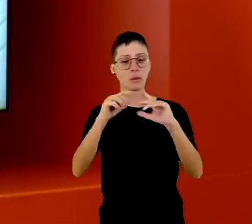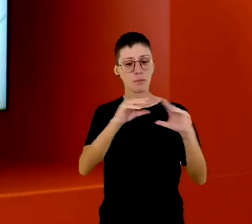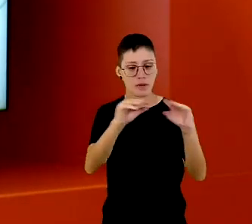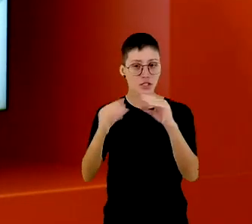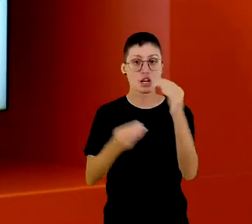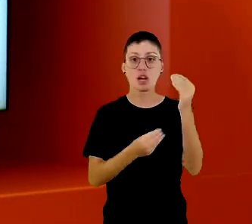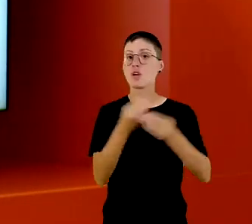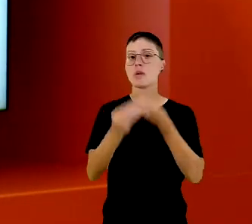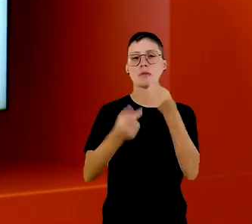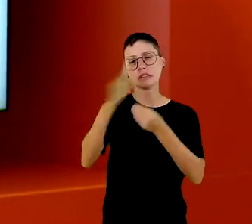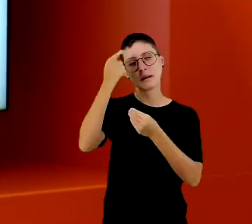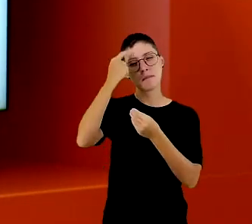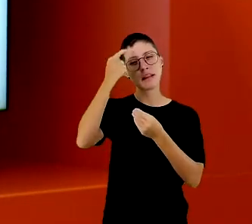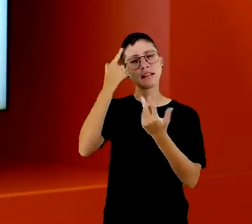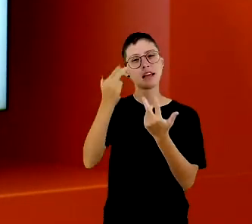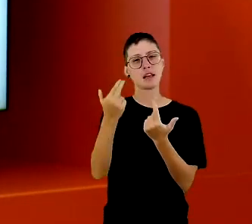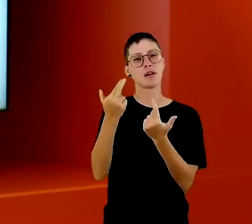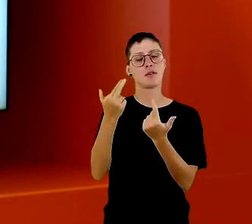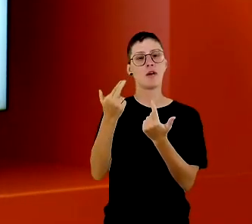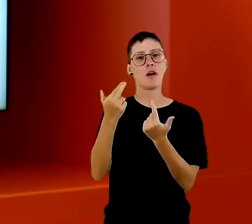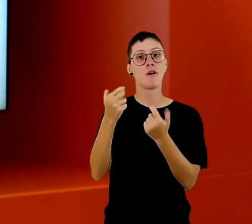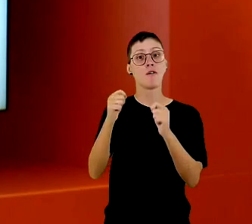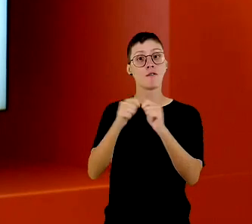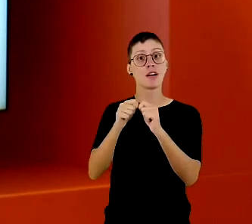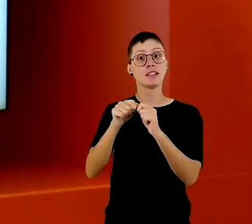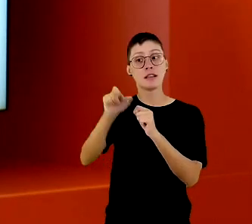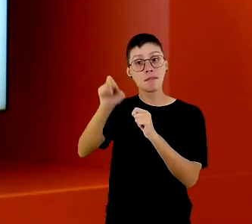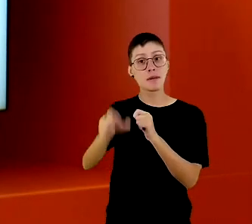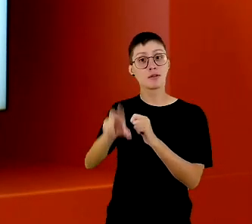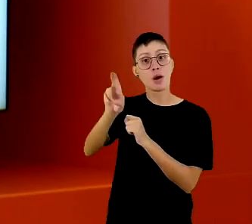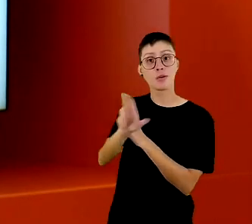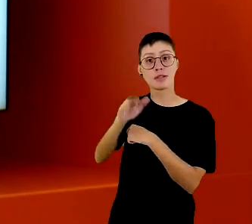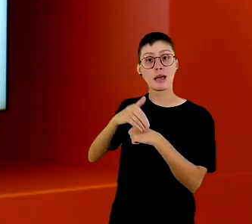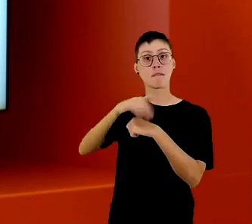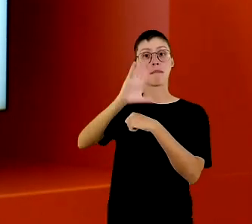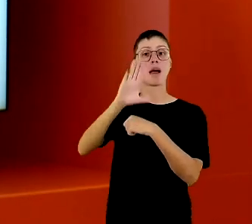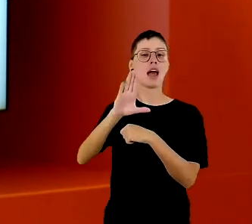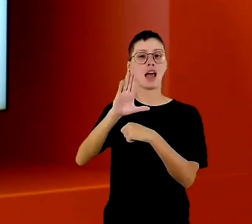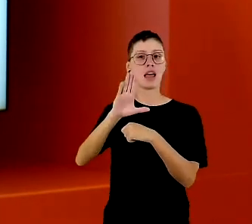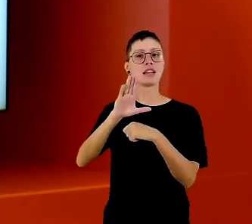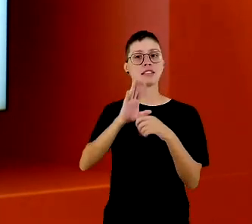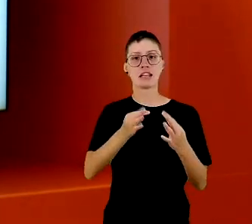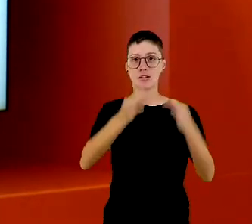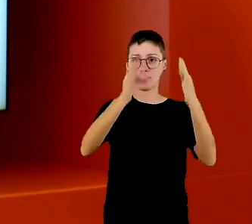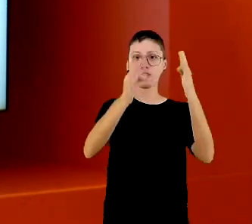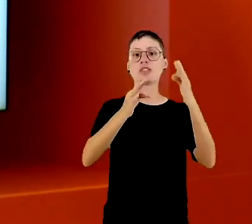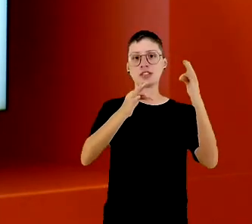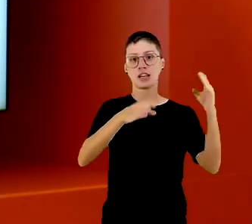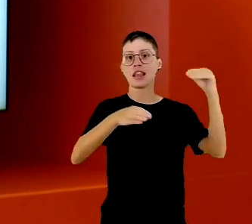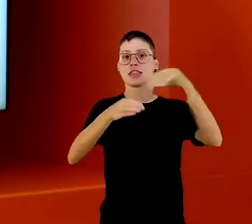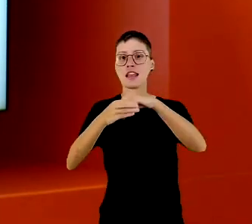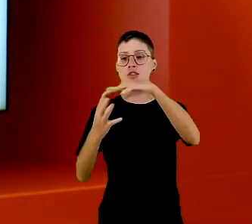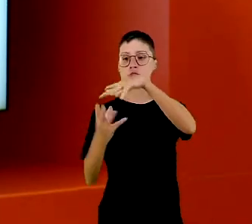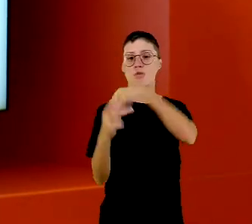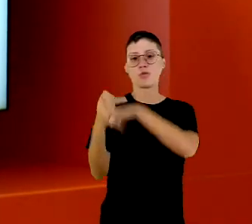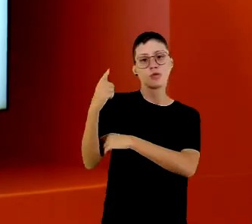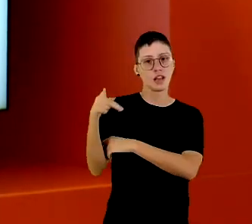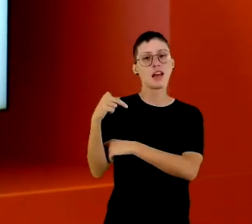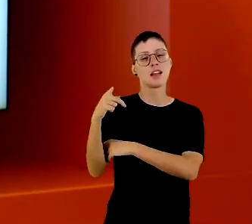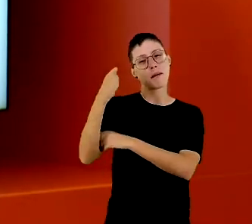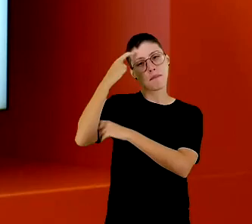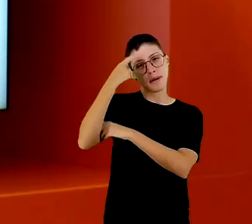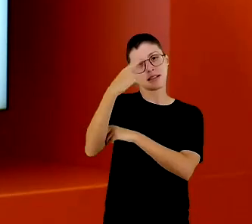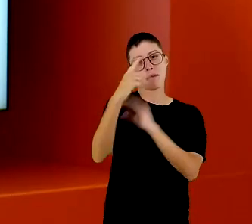puxar essa pessoa, de fato, para usar mais a tecnologia dentro daquele modelo que você, na verdade,